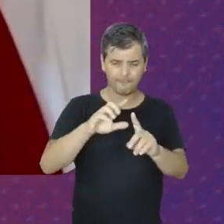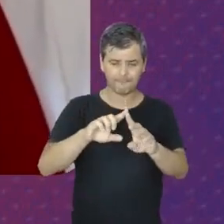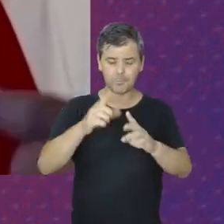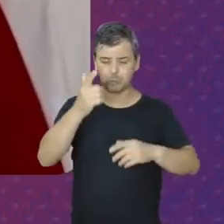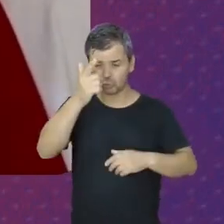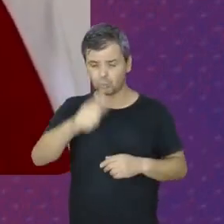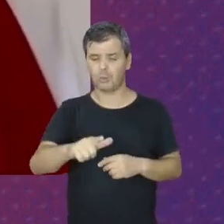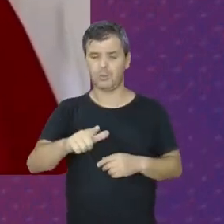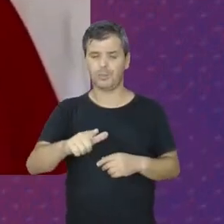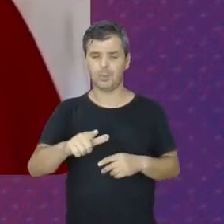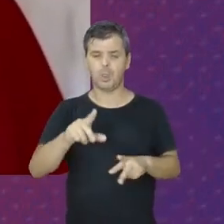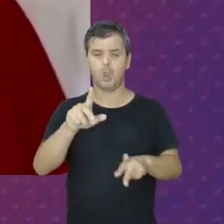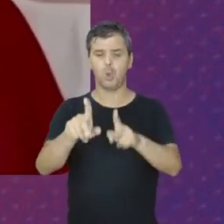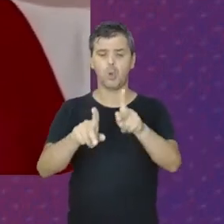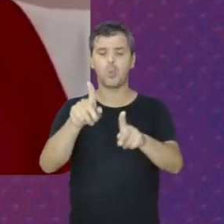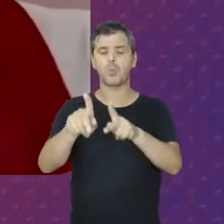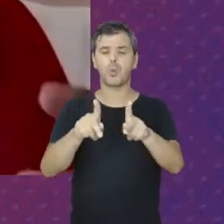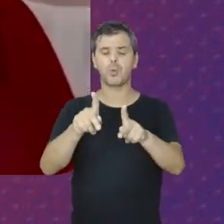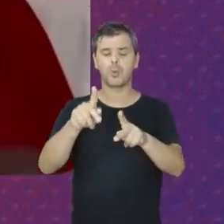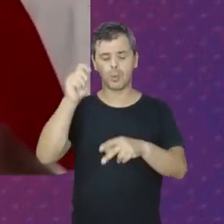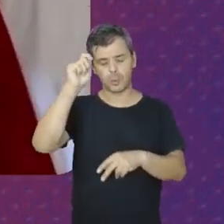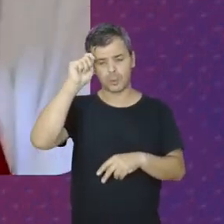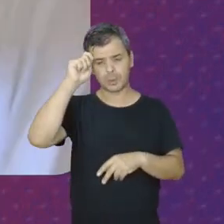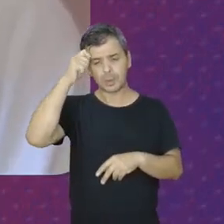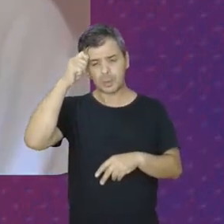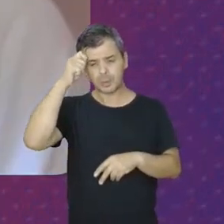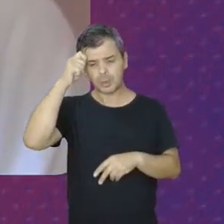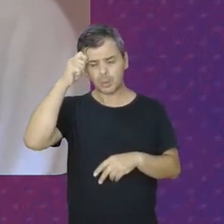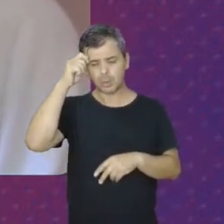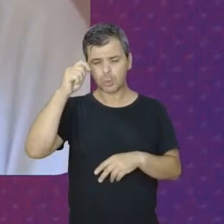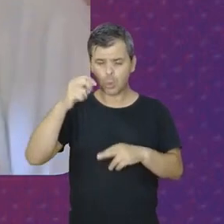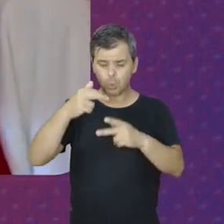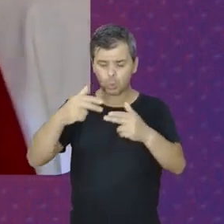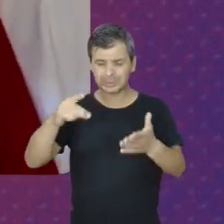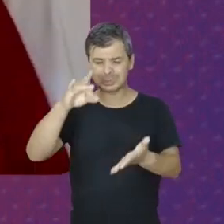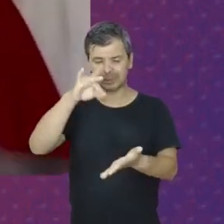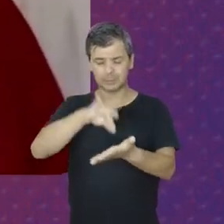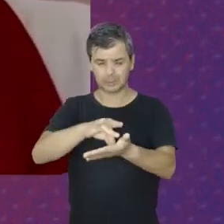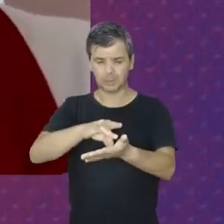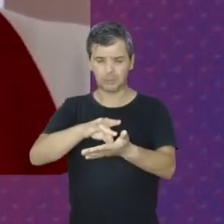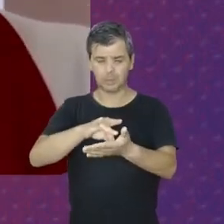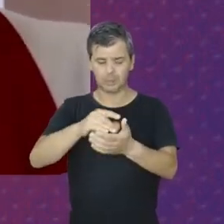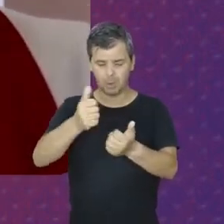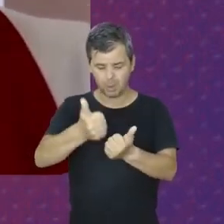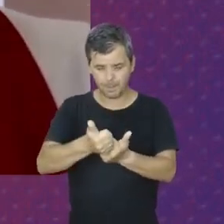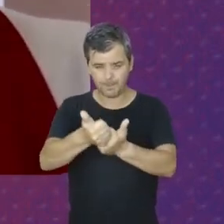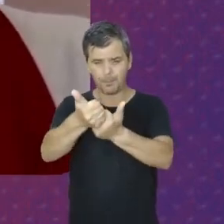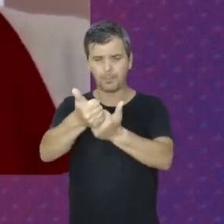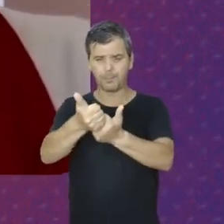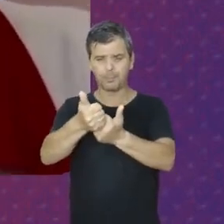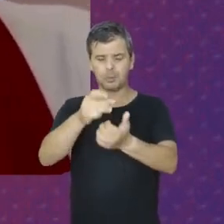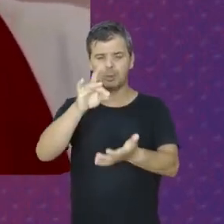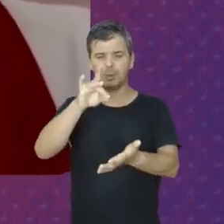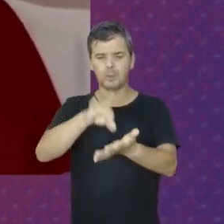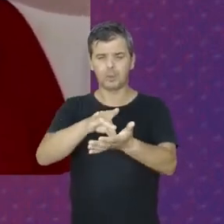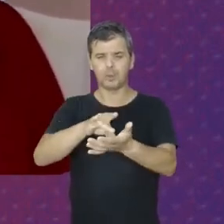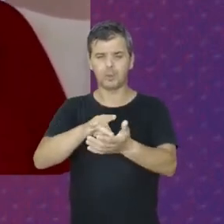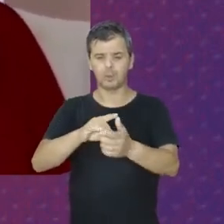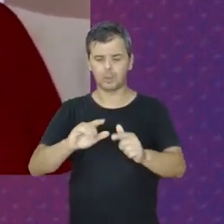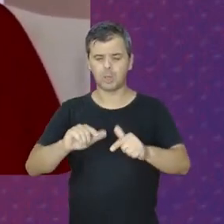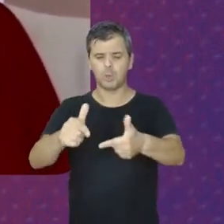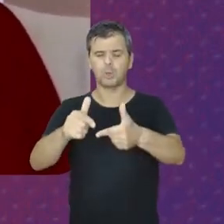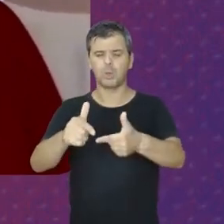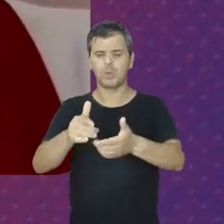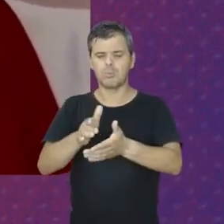vez, a população negra com ações afirmativas e a gente vai colaborar de verdade no enfrentamento